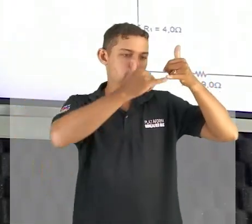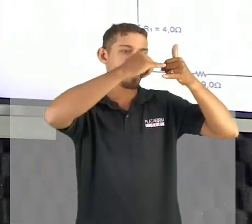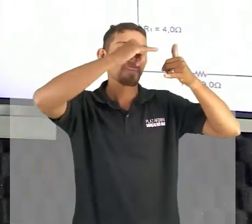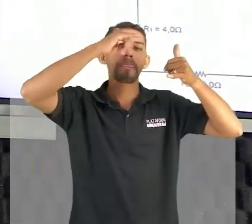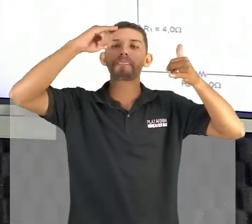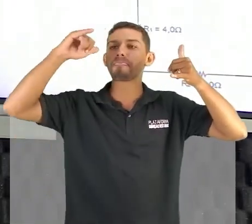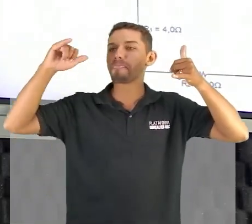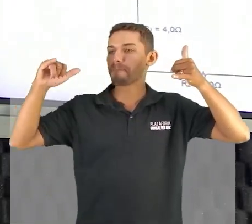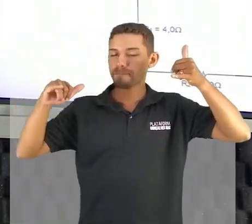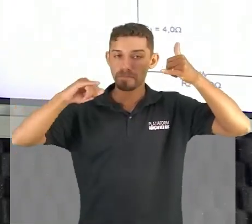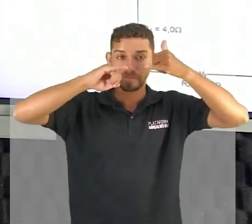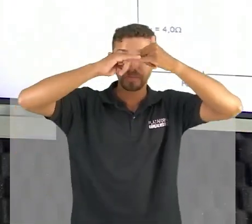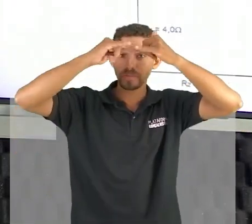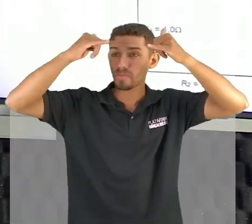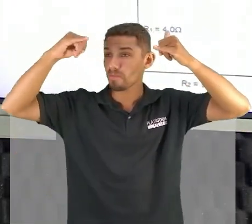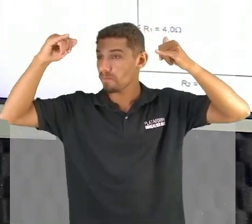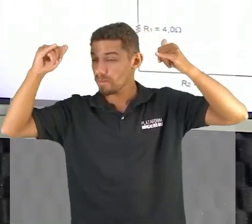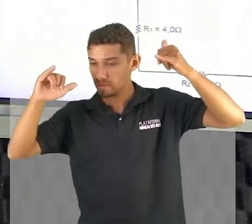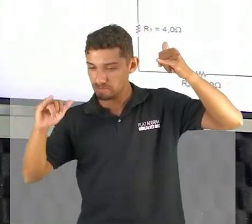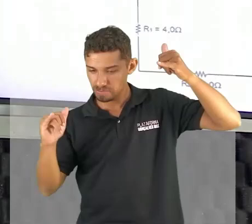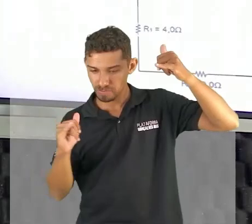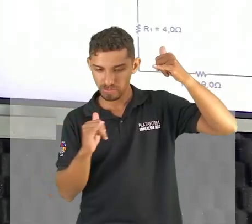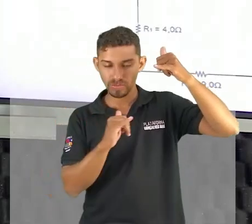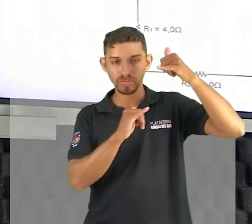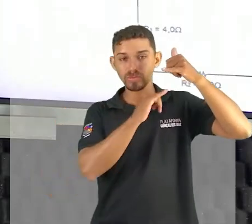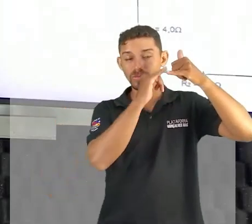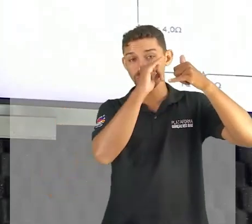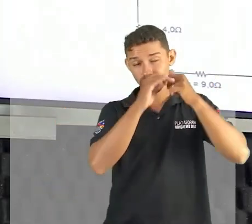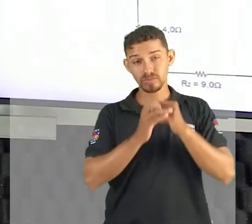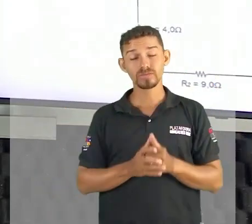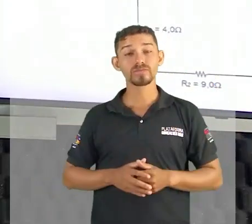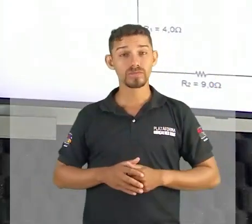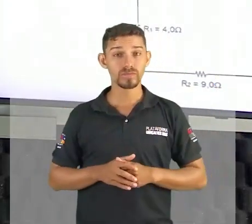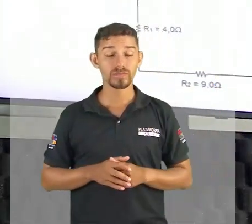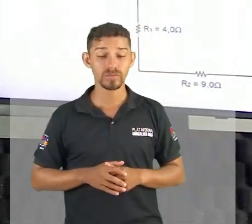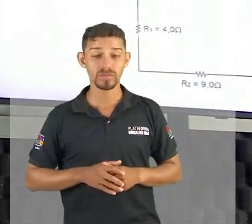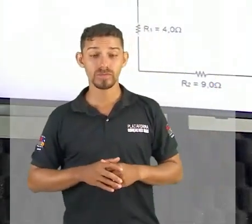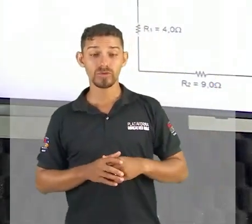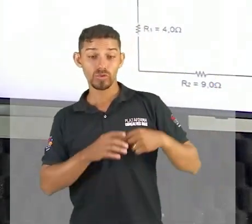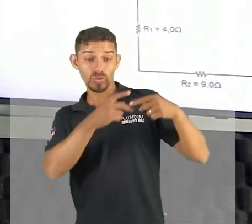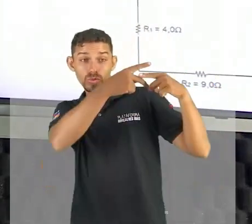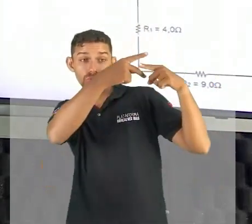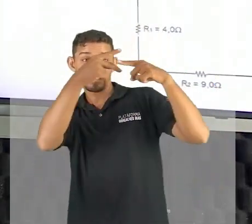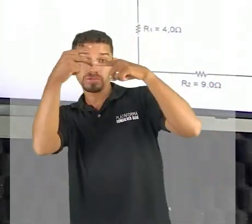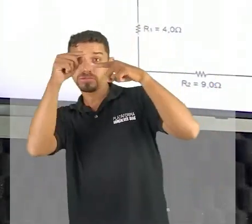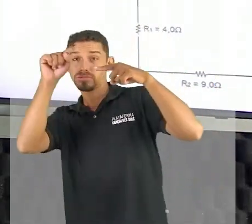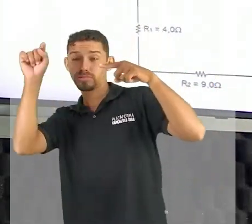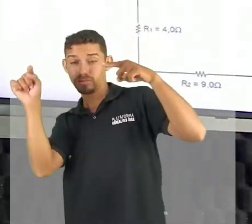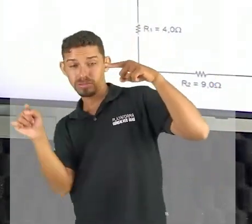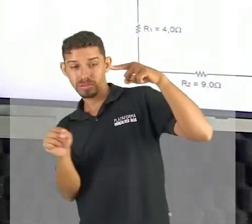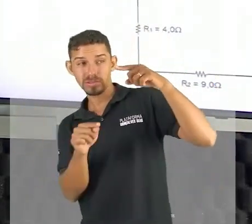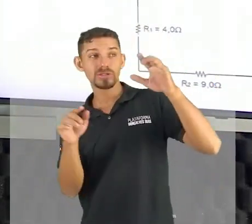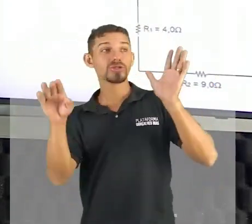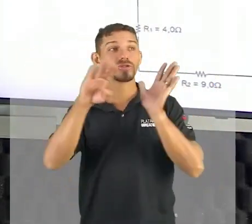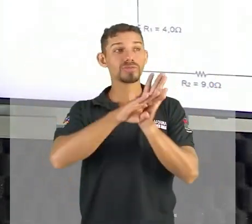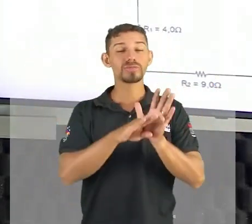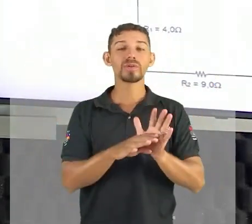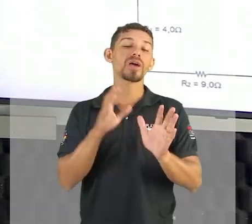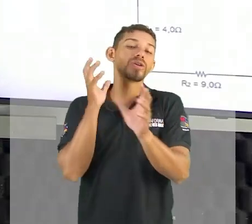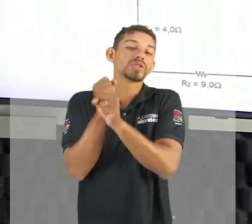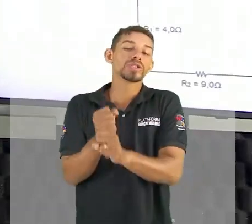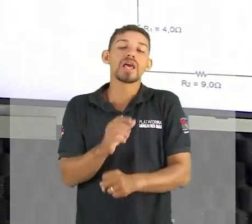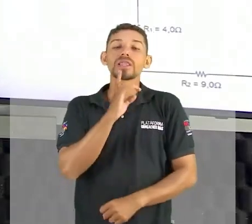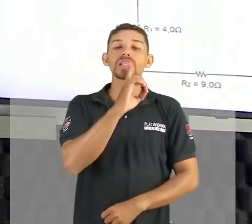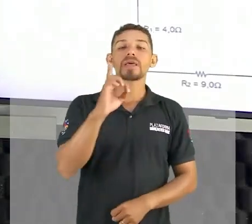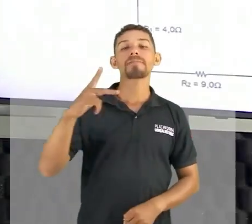em qualquer sentido percorrendo o circuito em um determinado sentido saindo de um ponto e chegando nesse mesmo Ponto o somatório das